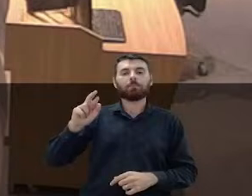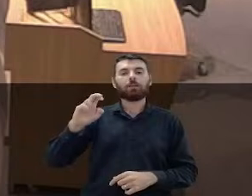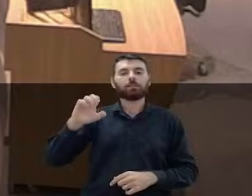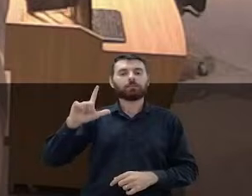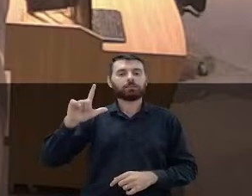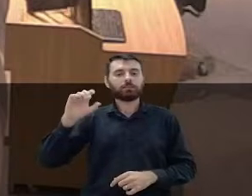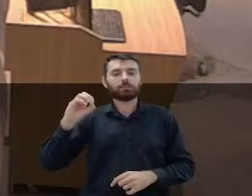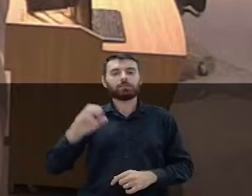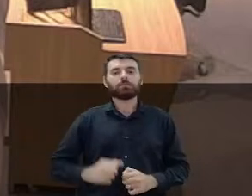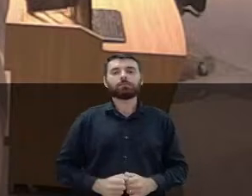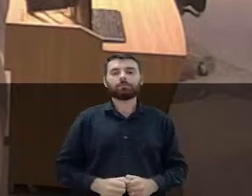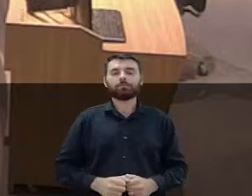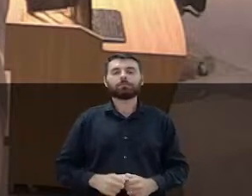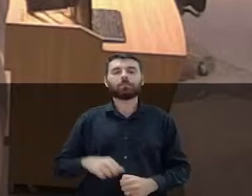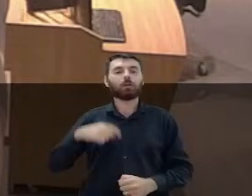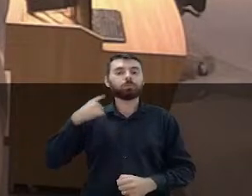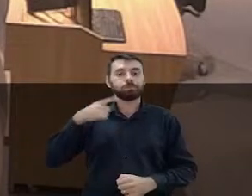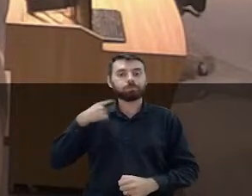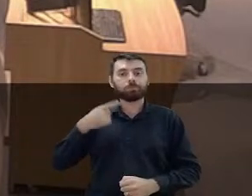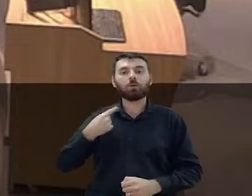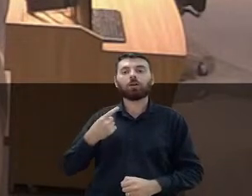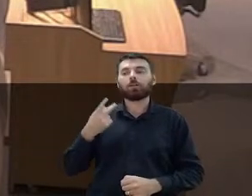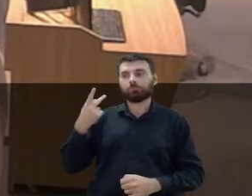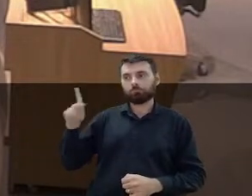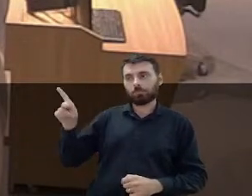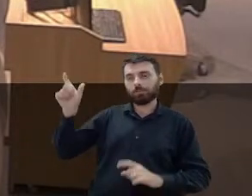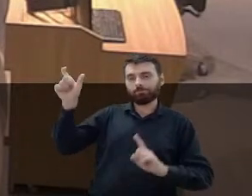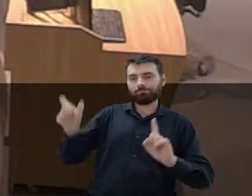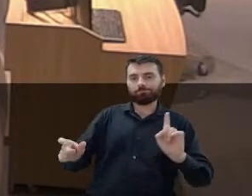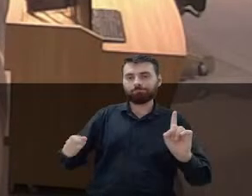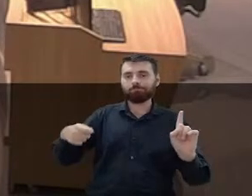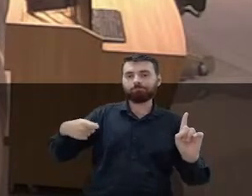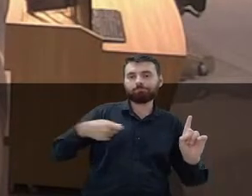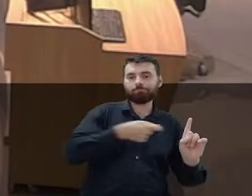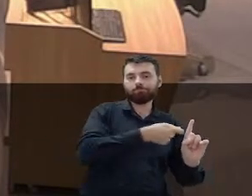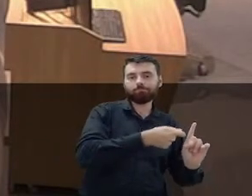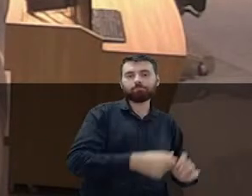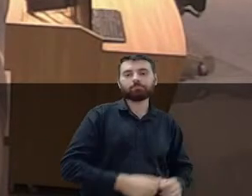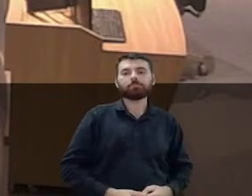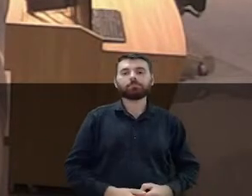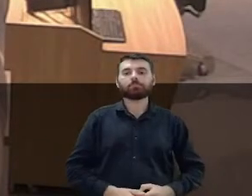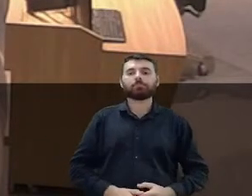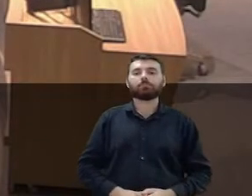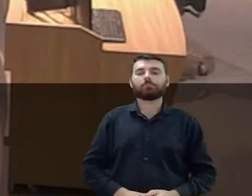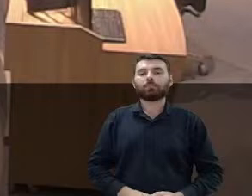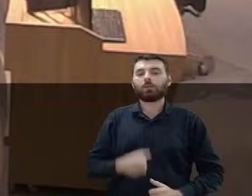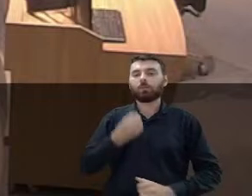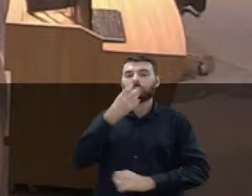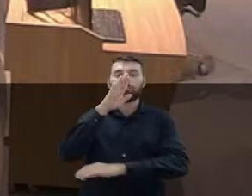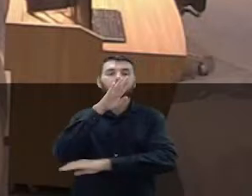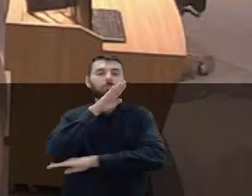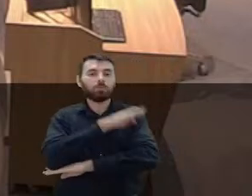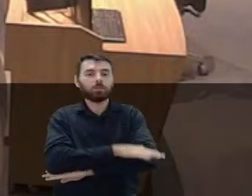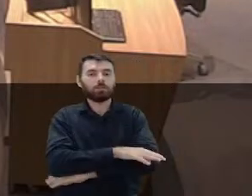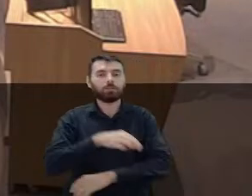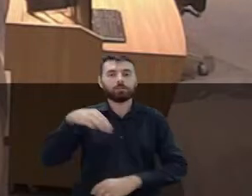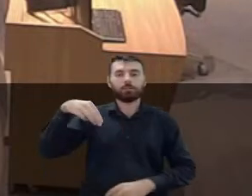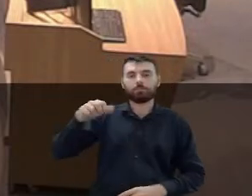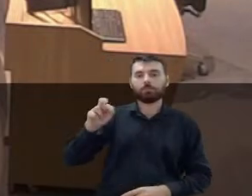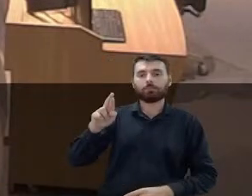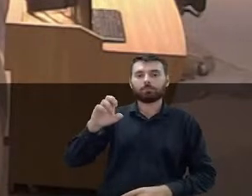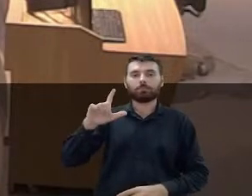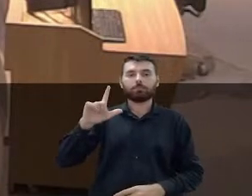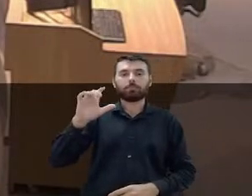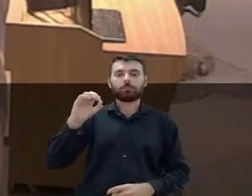de Lima, advogado do recorrente reclamante. Boa tarde, doutor Marcelo